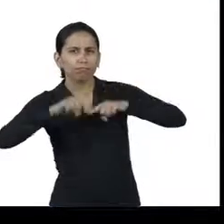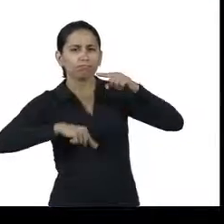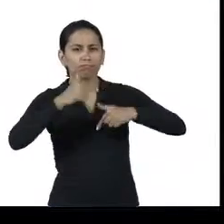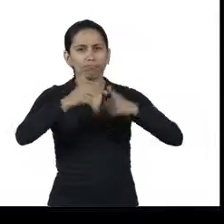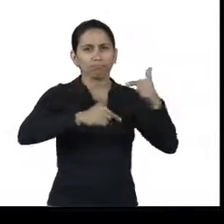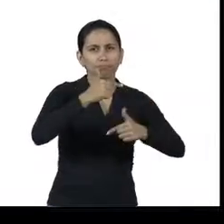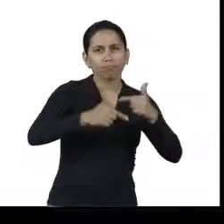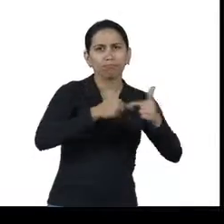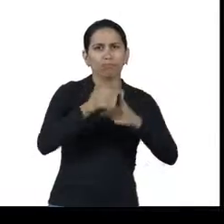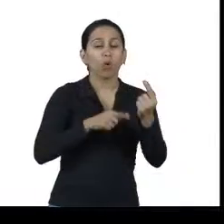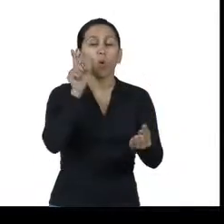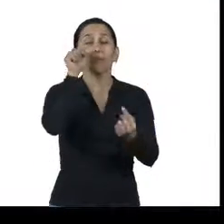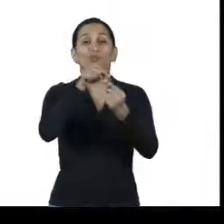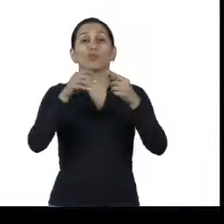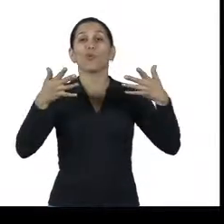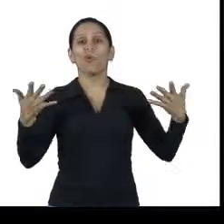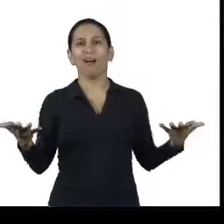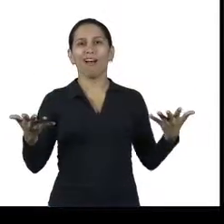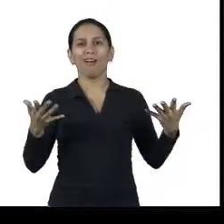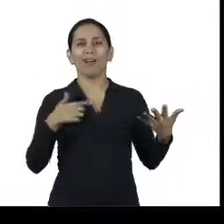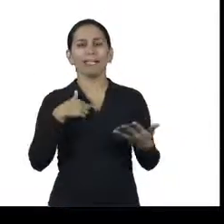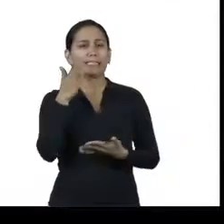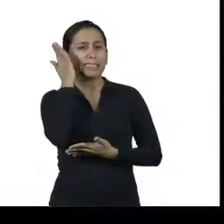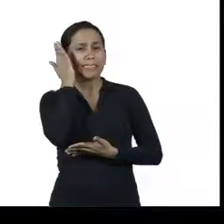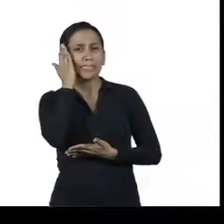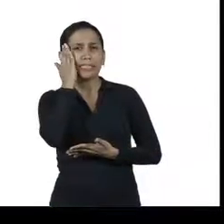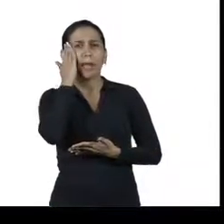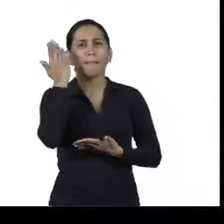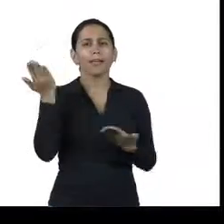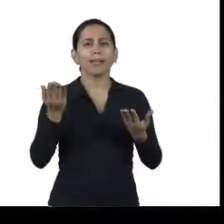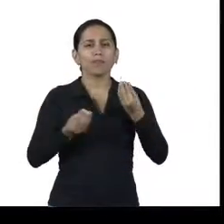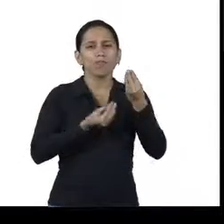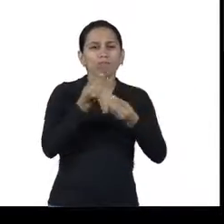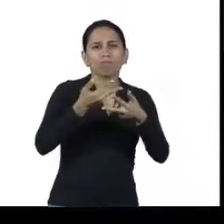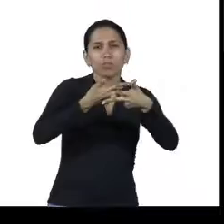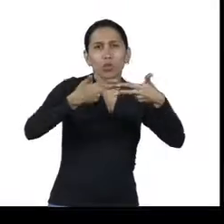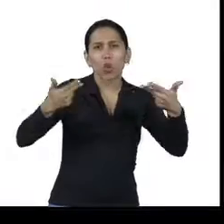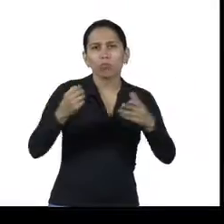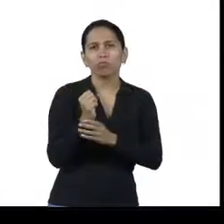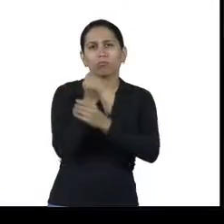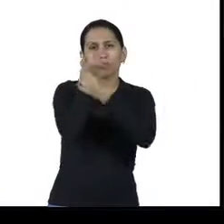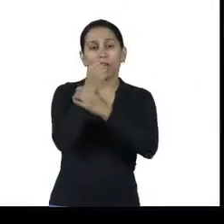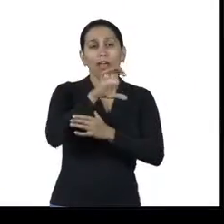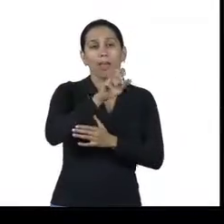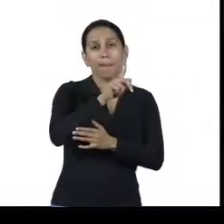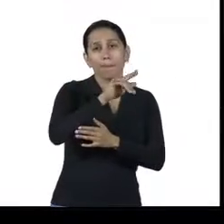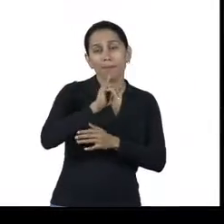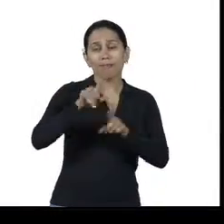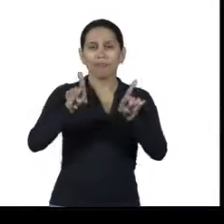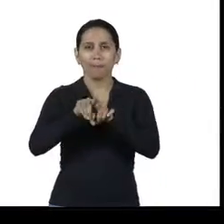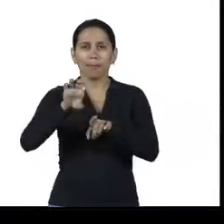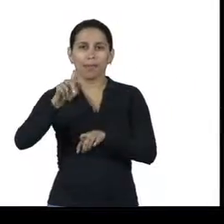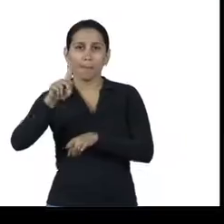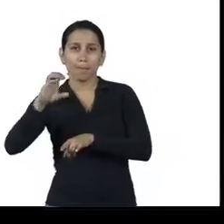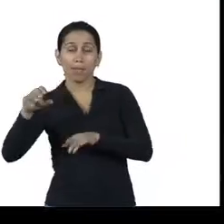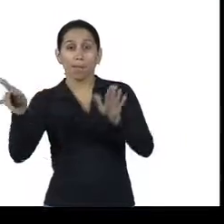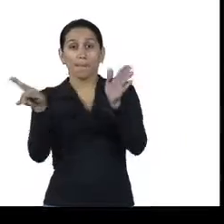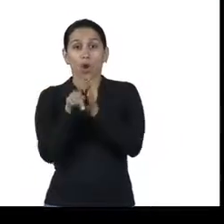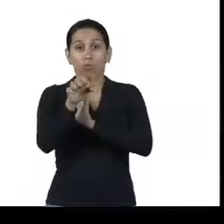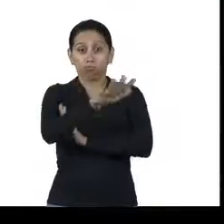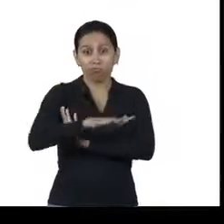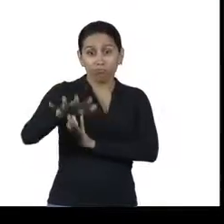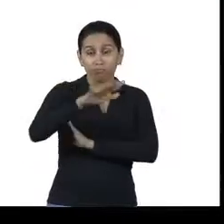objetivo é determinar os procedimentos de segurança, além dos EPCs e EPIs adequados para cada tarefa específica.